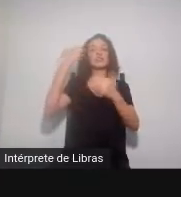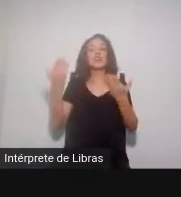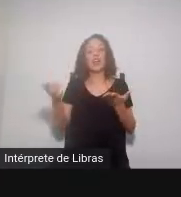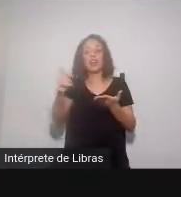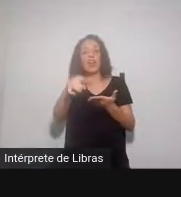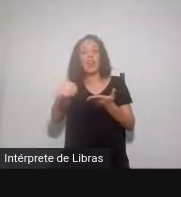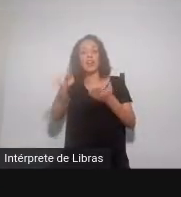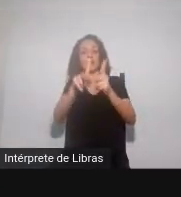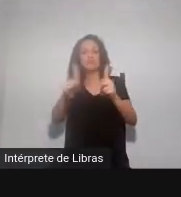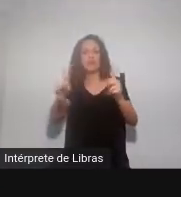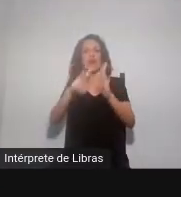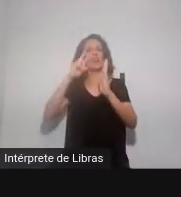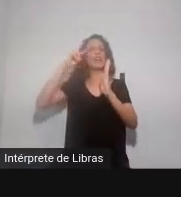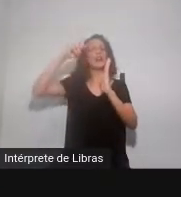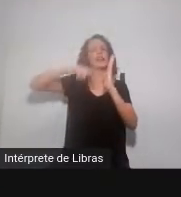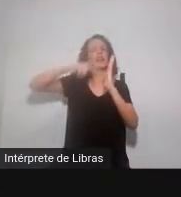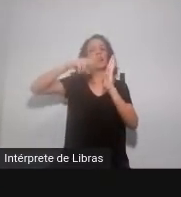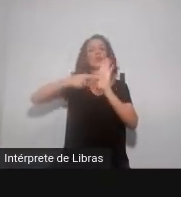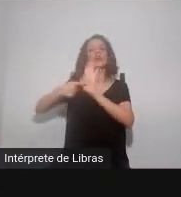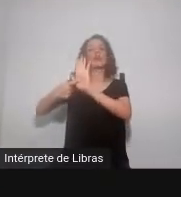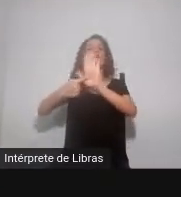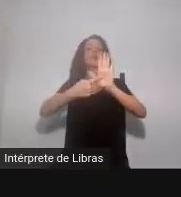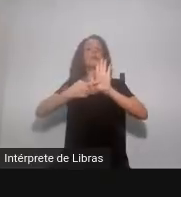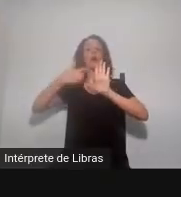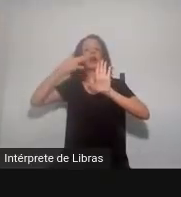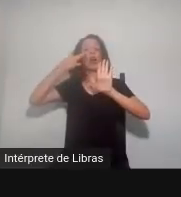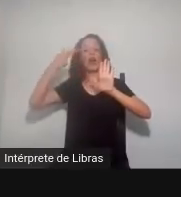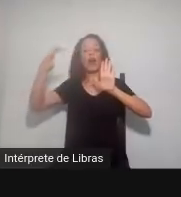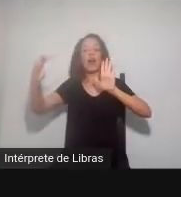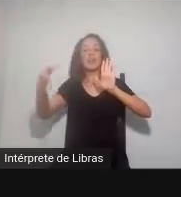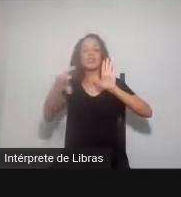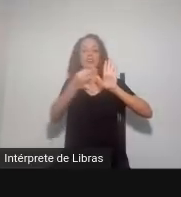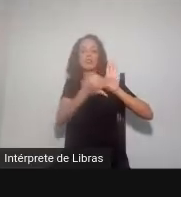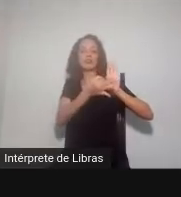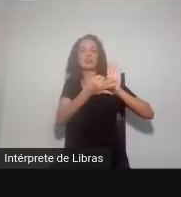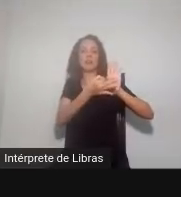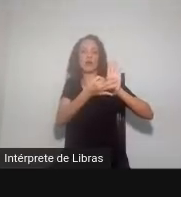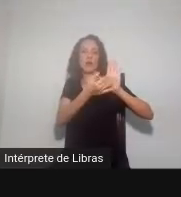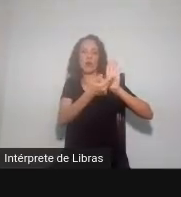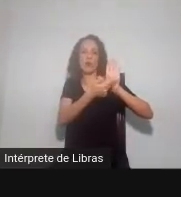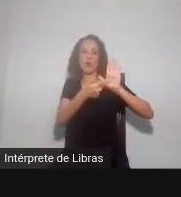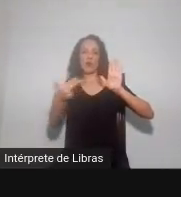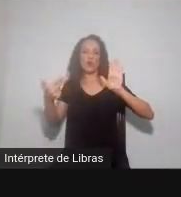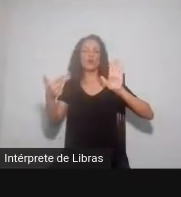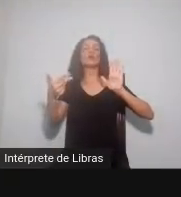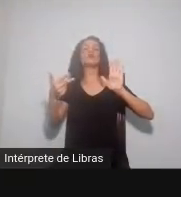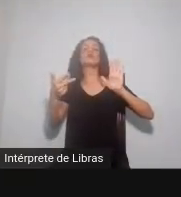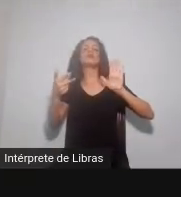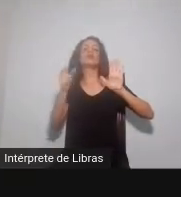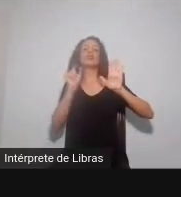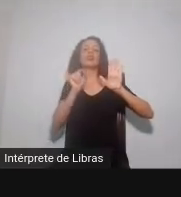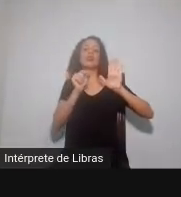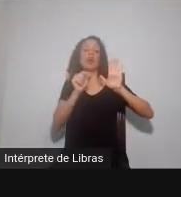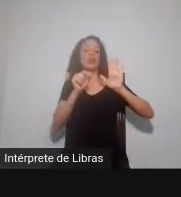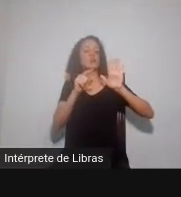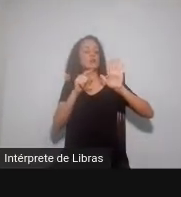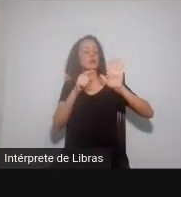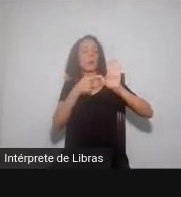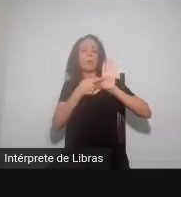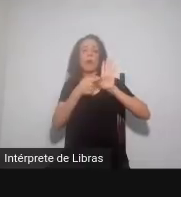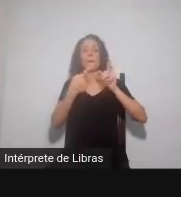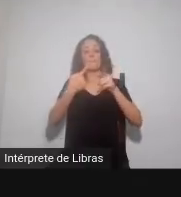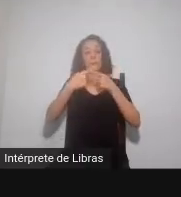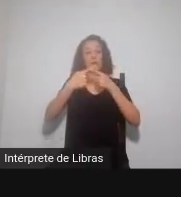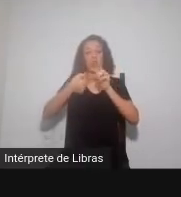no Classroom, chamando a atenção para determinados elementos que juntas elas elencam. Elas discutem primeiro a